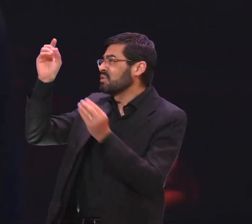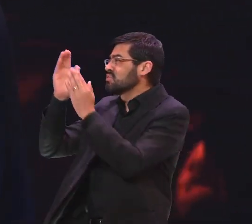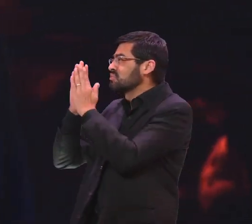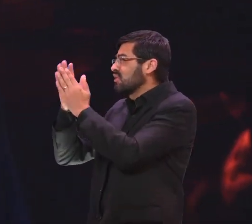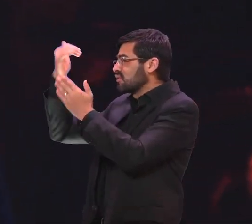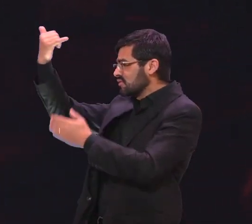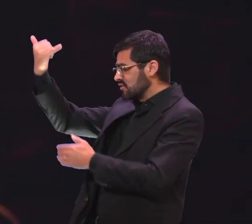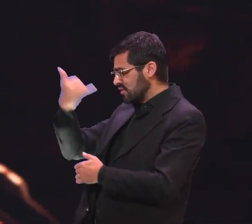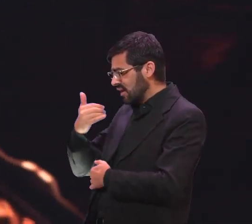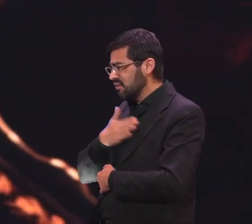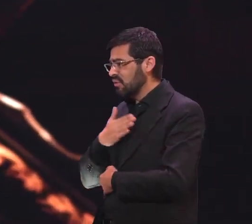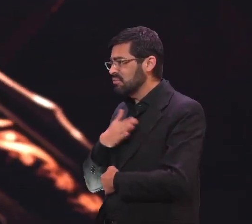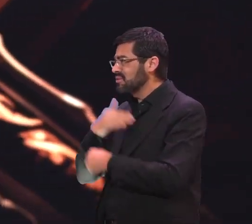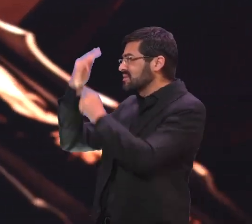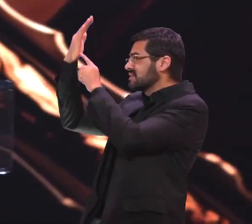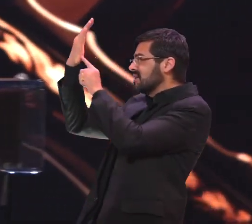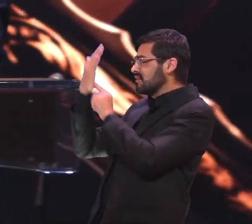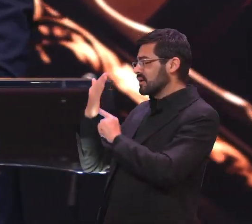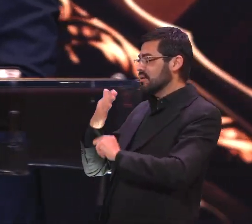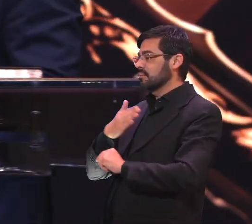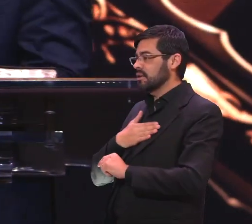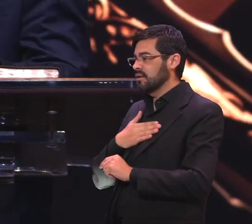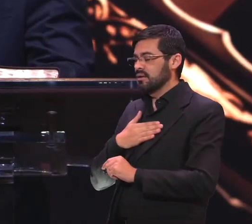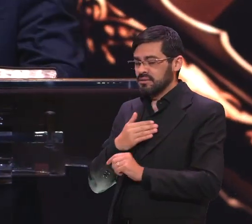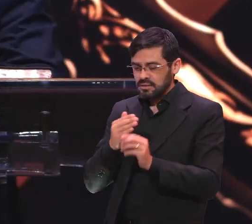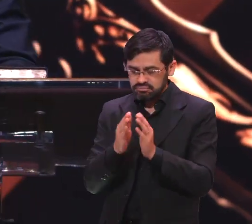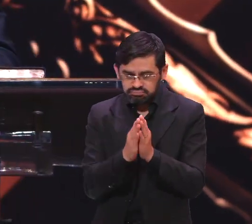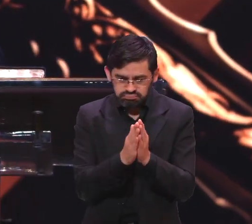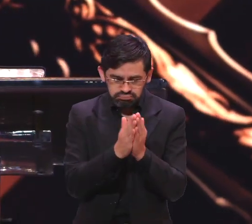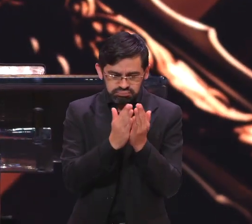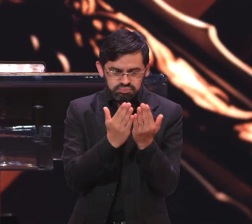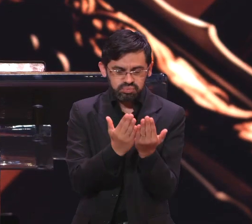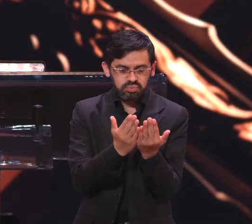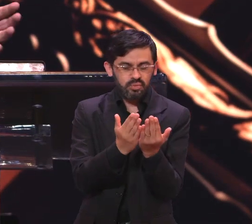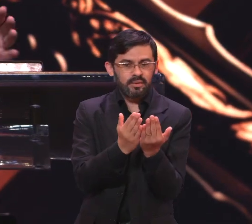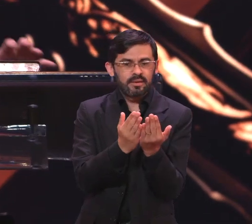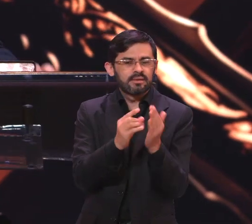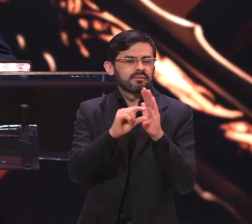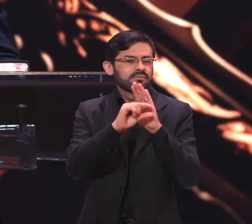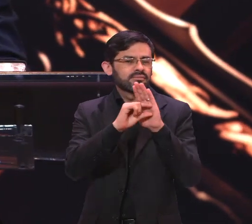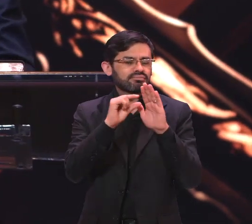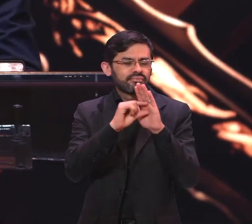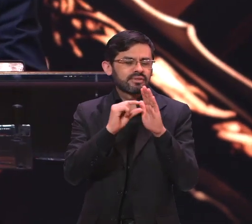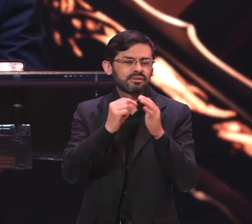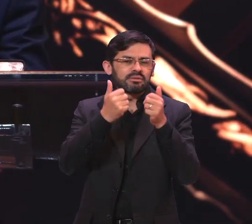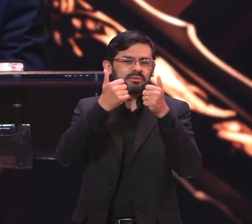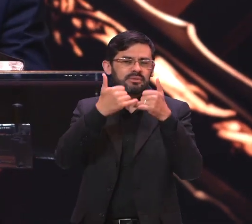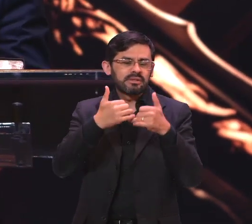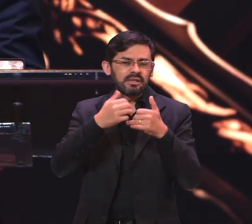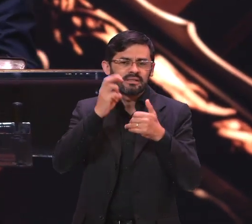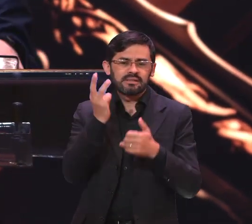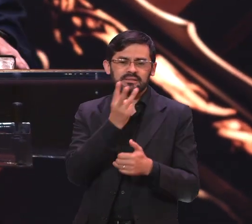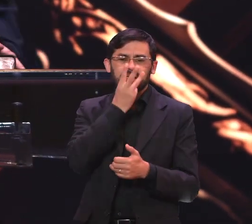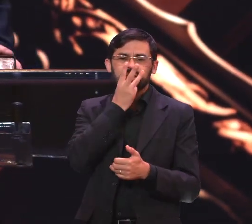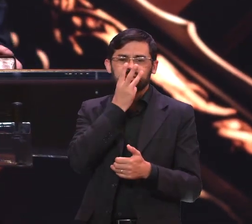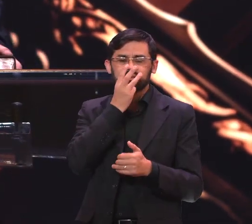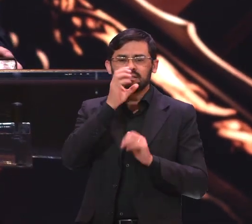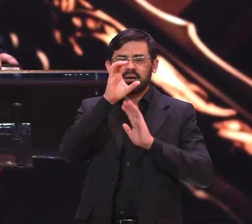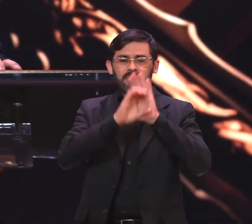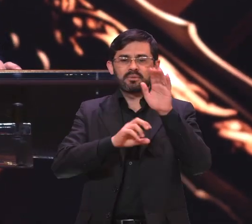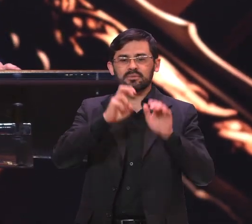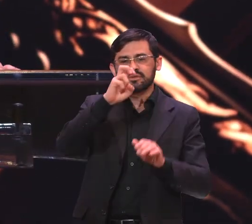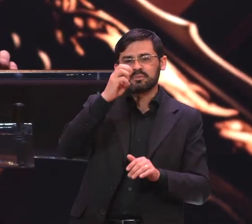favor, se revela a mim. E ela abre num texto específico, em Isaías